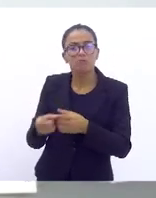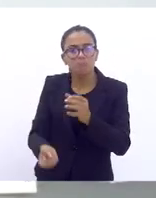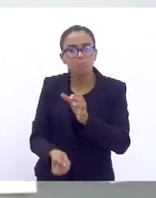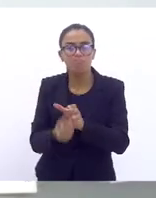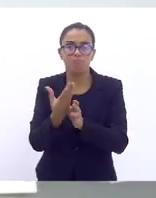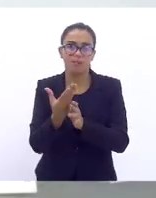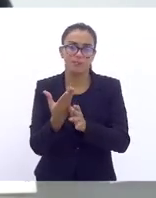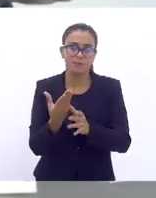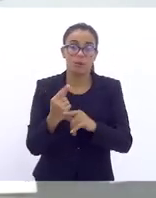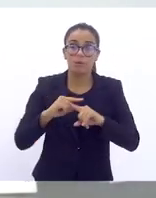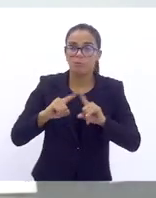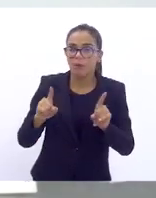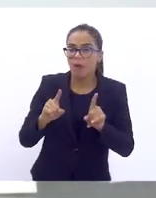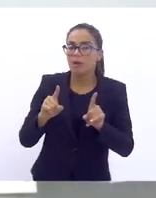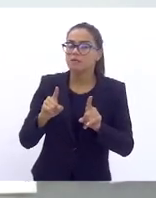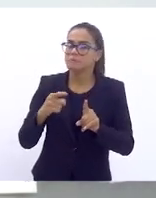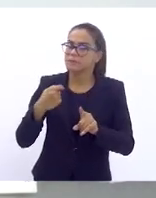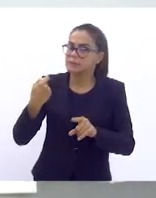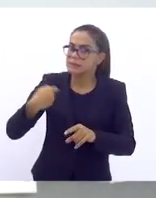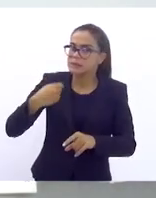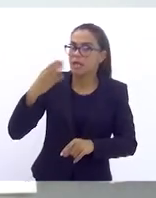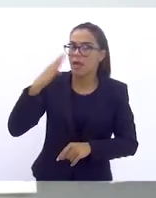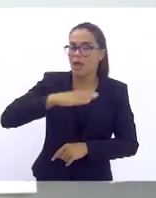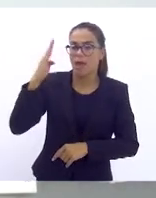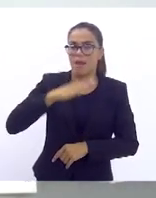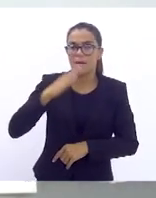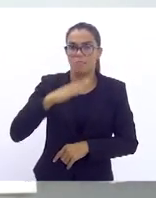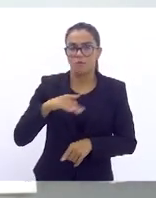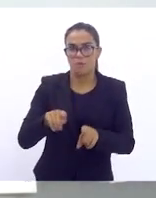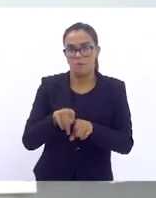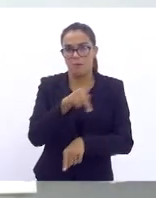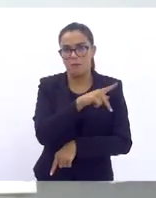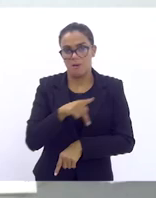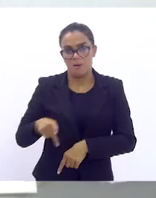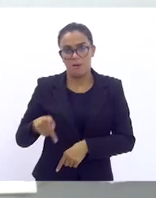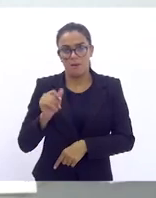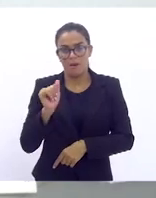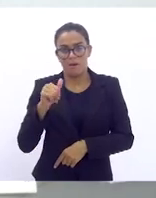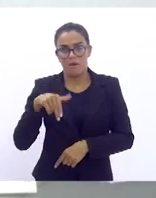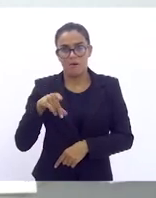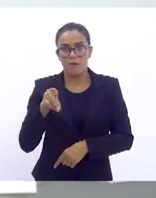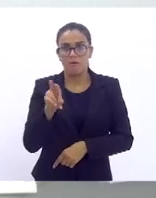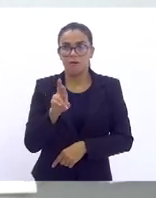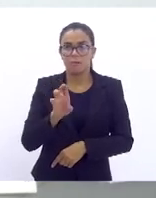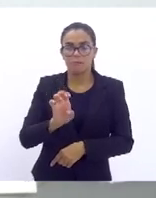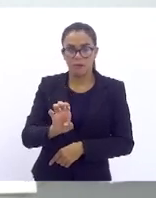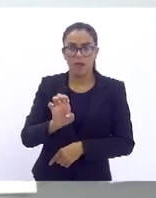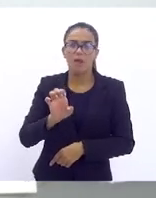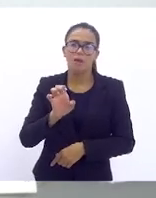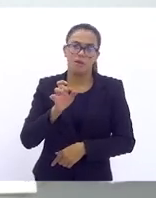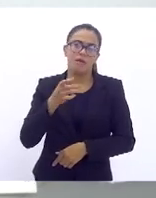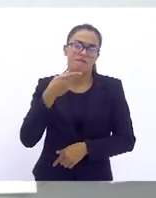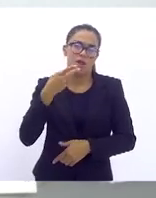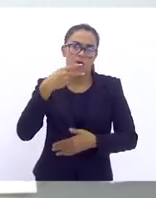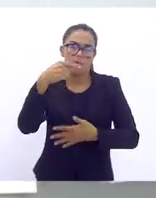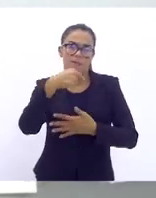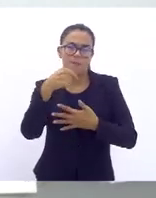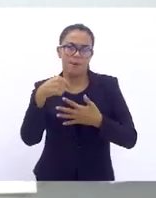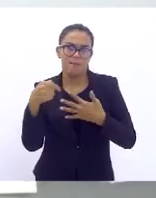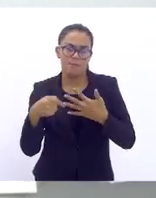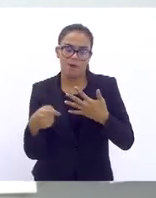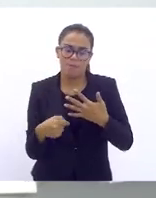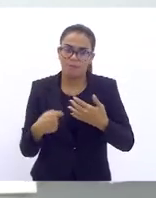Precisamos ser céleres eu acho que o presidente André Corrêa mencionou um pouco isso as coisas que nós precisamos